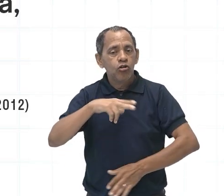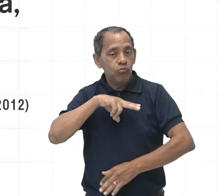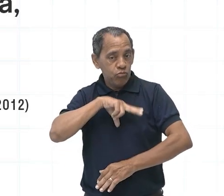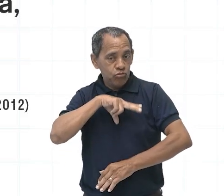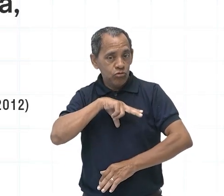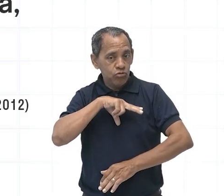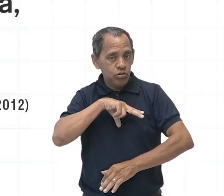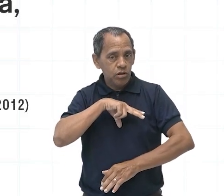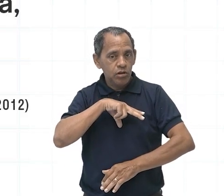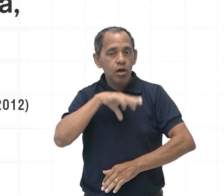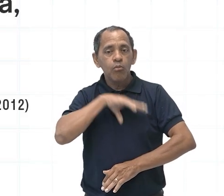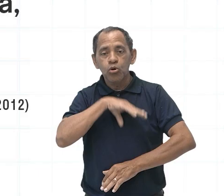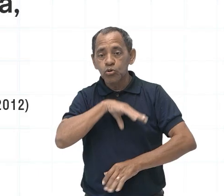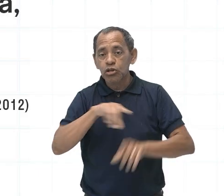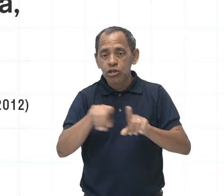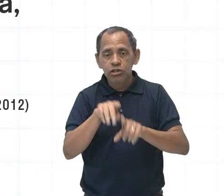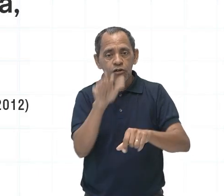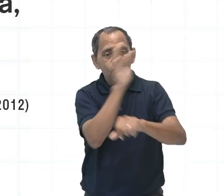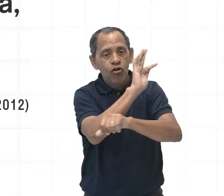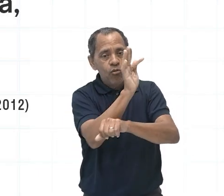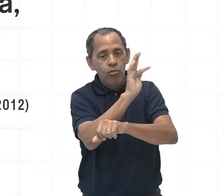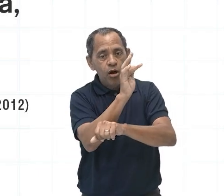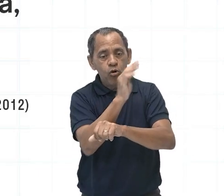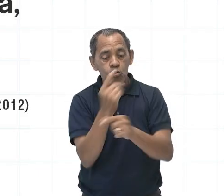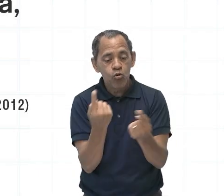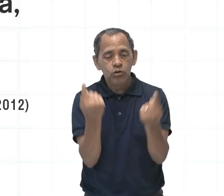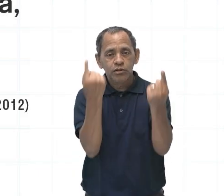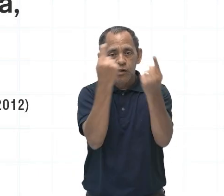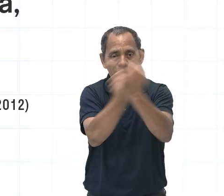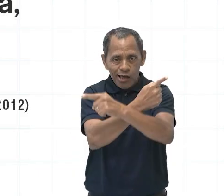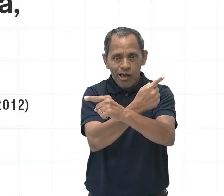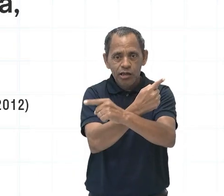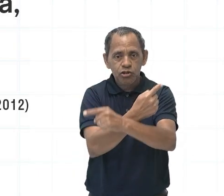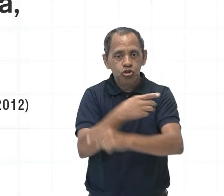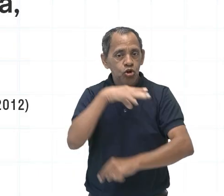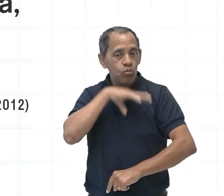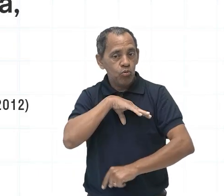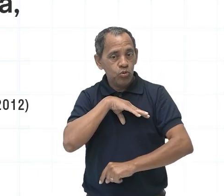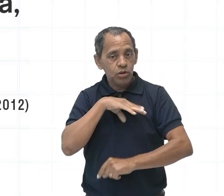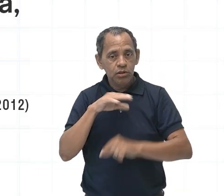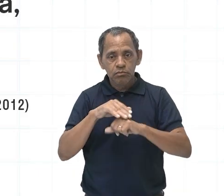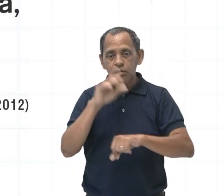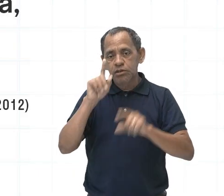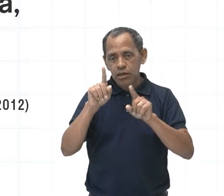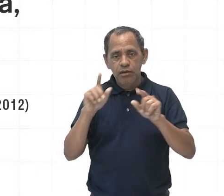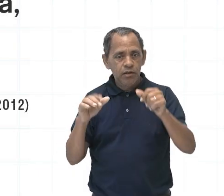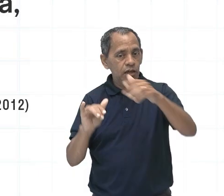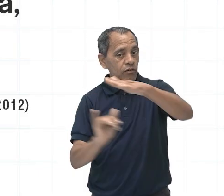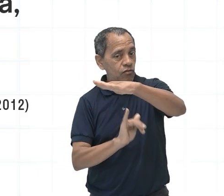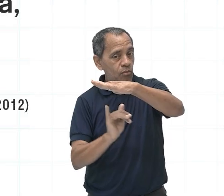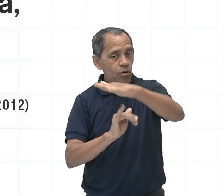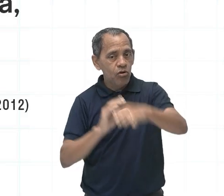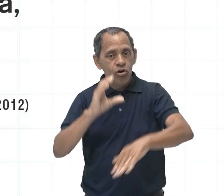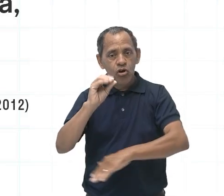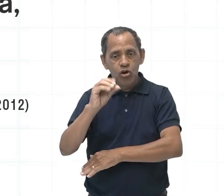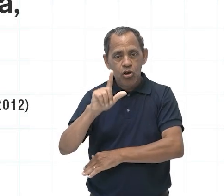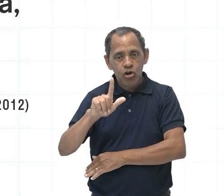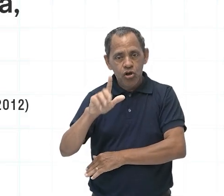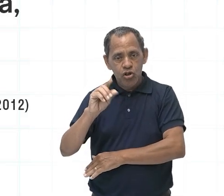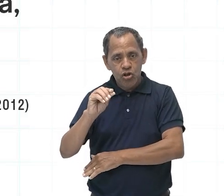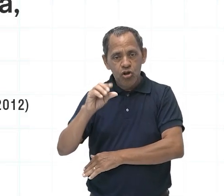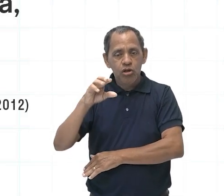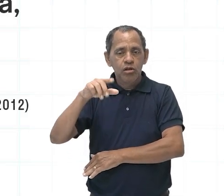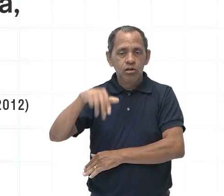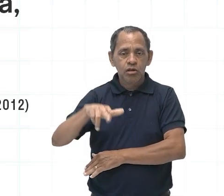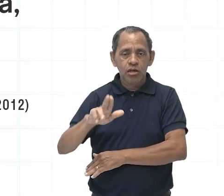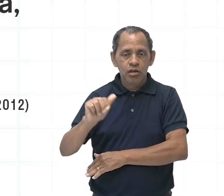formal em oposição aí ao português mais informal, que é também coloquial, né? E aí nós